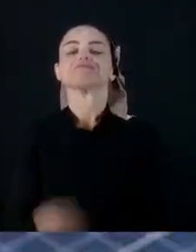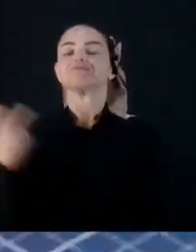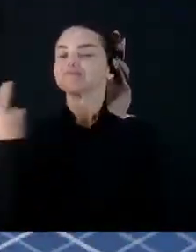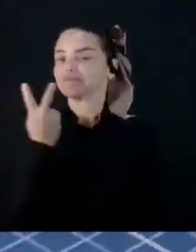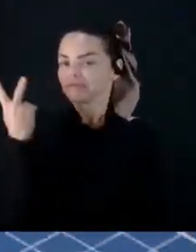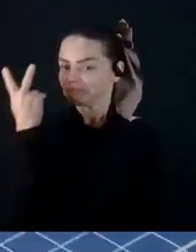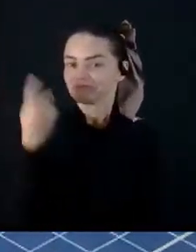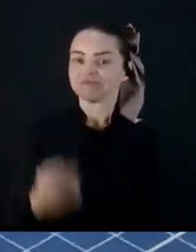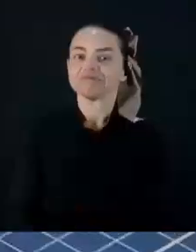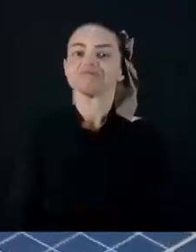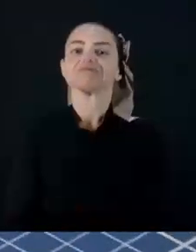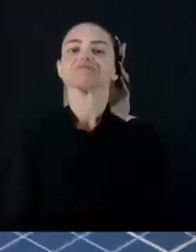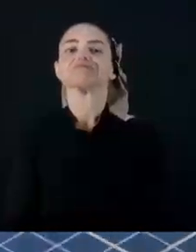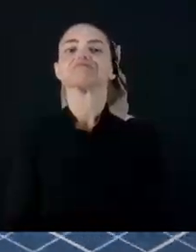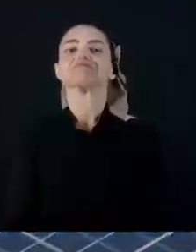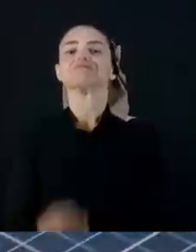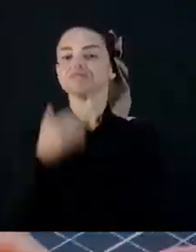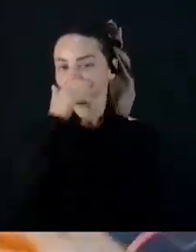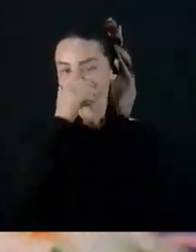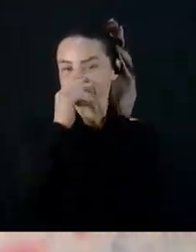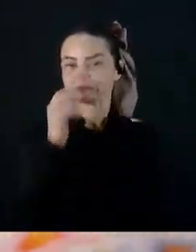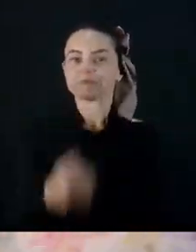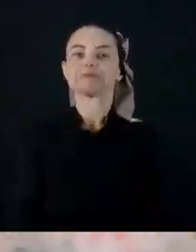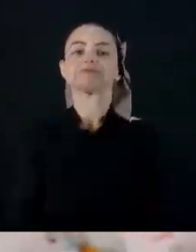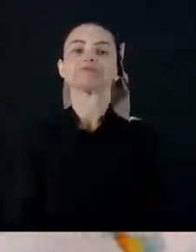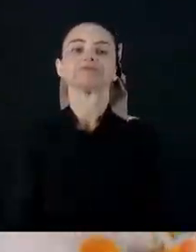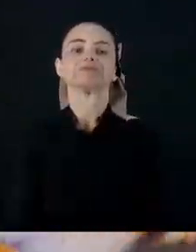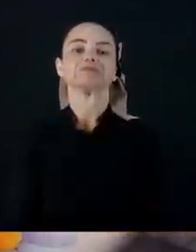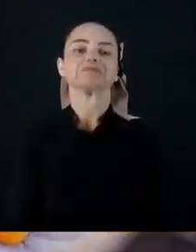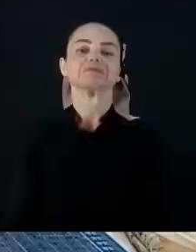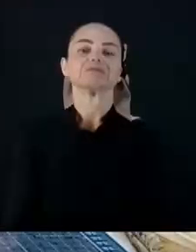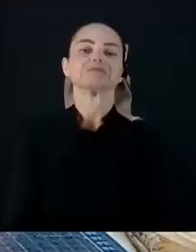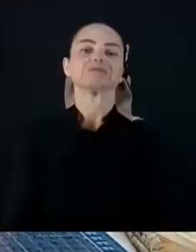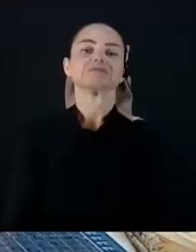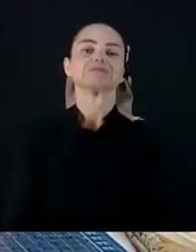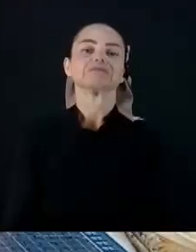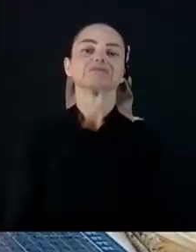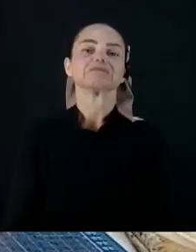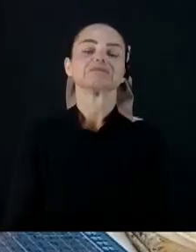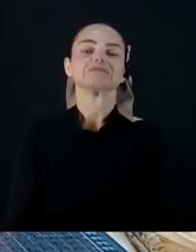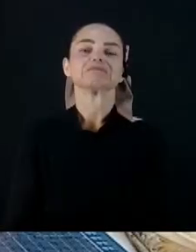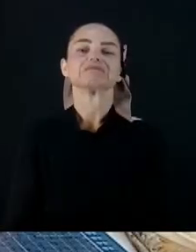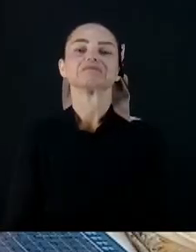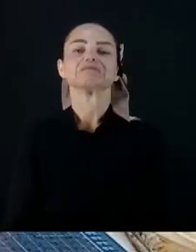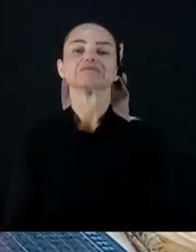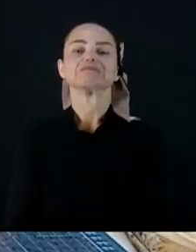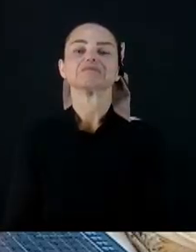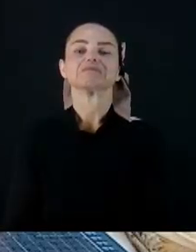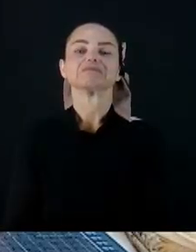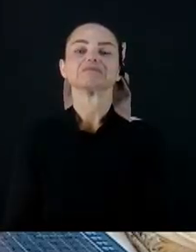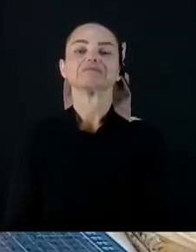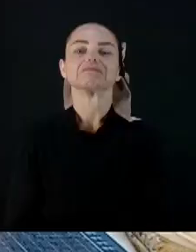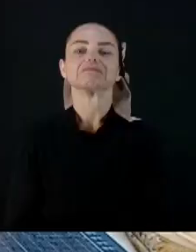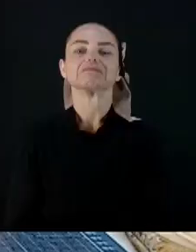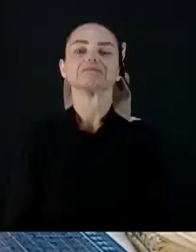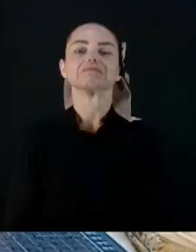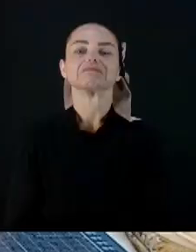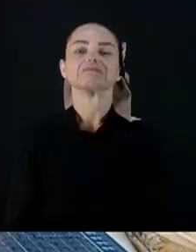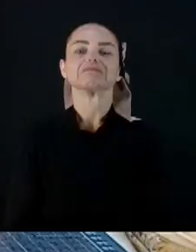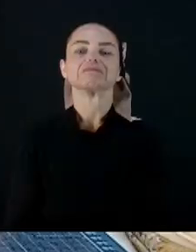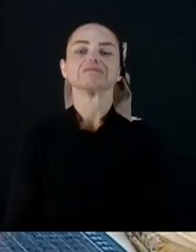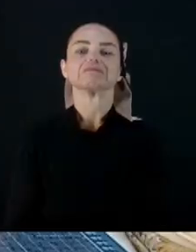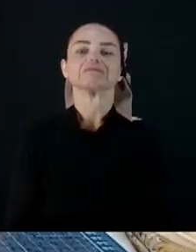fica de mais bonita, né? retorno financeiro, então são coisas que dão um pouquinho mais de charme. Já fica bonitinho. Aqui, gente, já